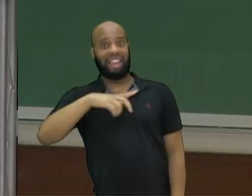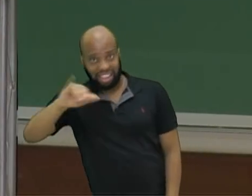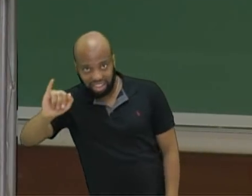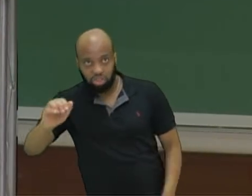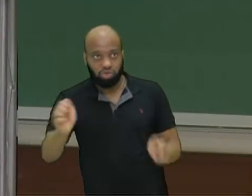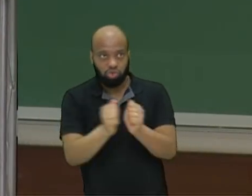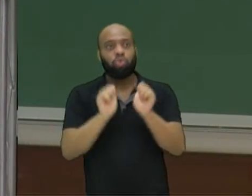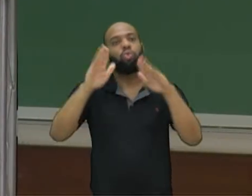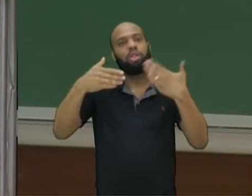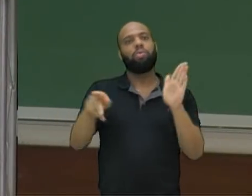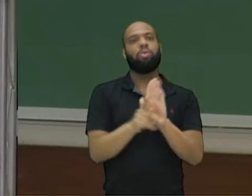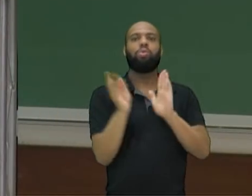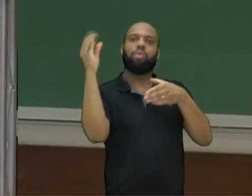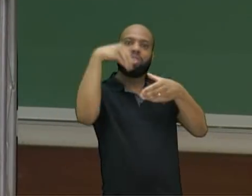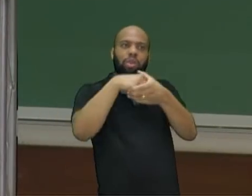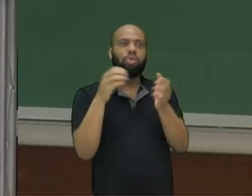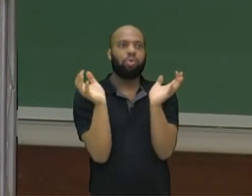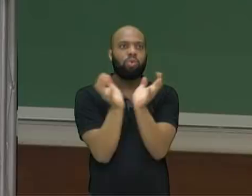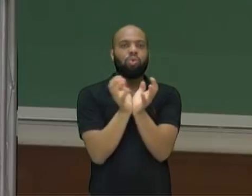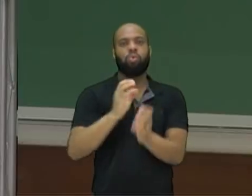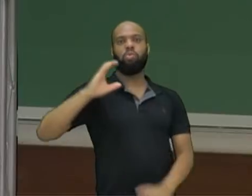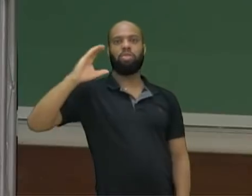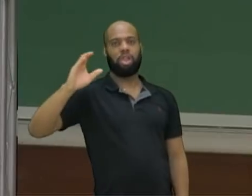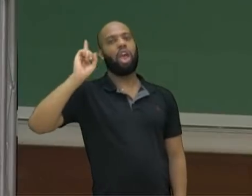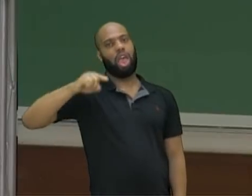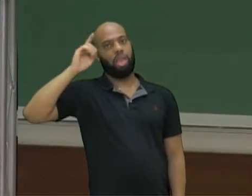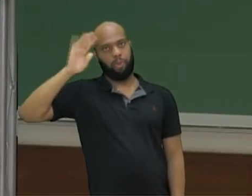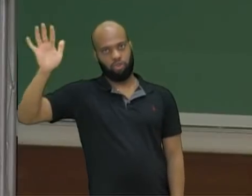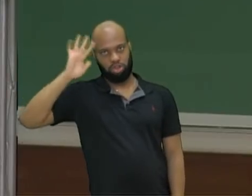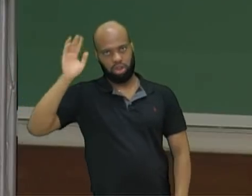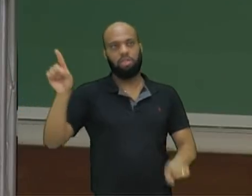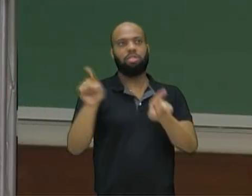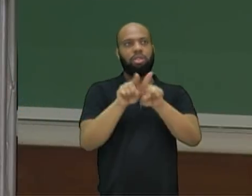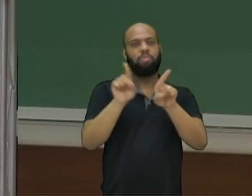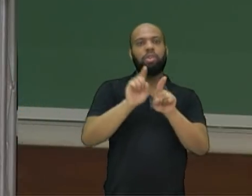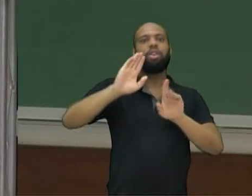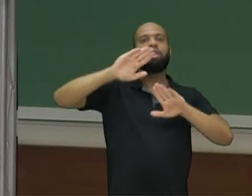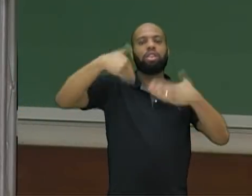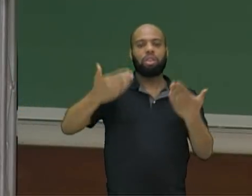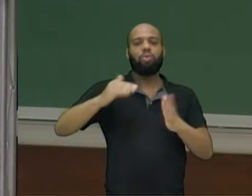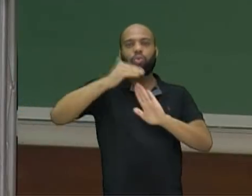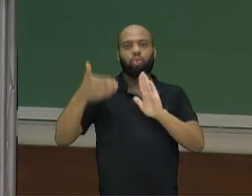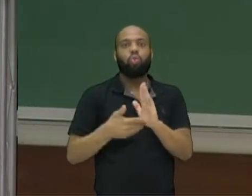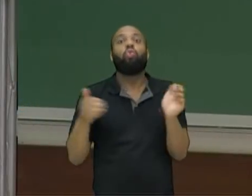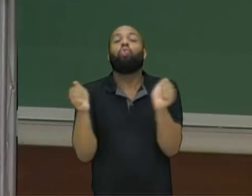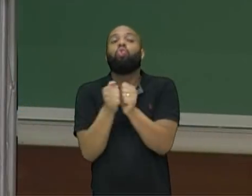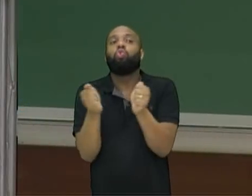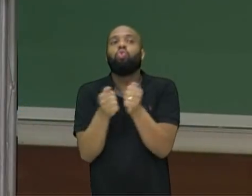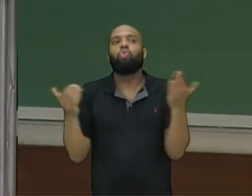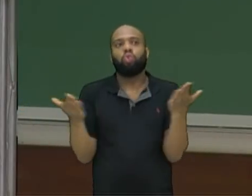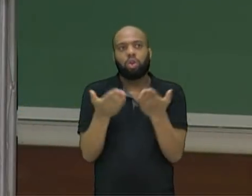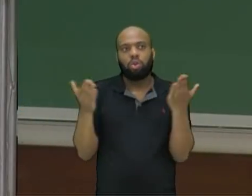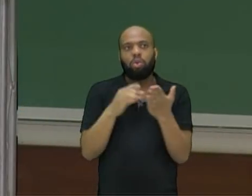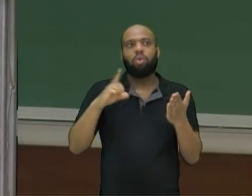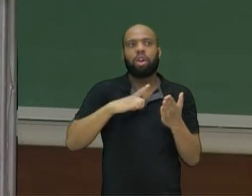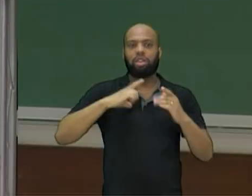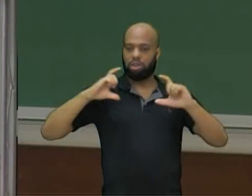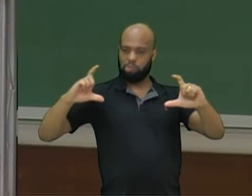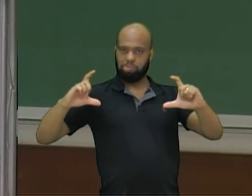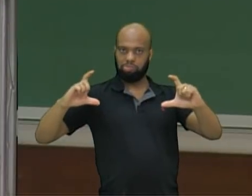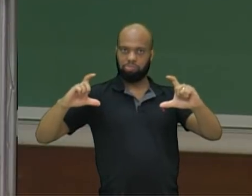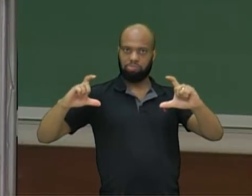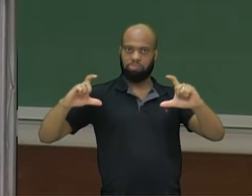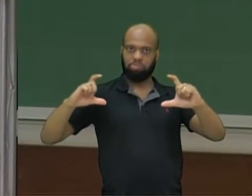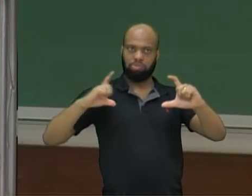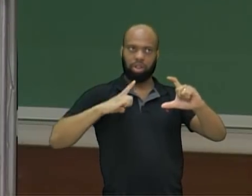Então, AD está aqui, BC aqui. Tudo isso é acompanhado da unidade imaginária